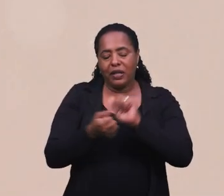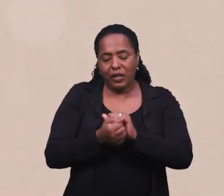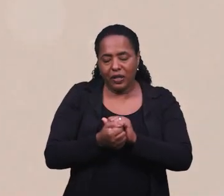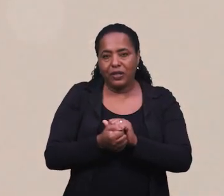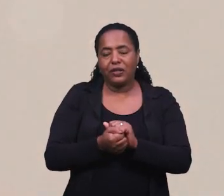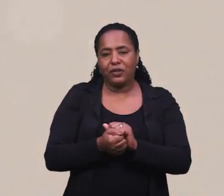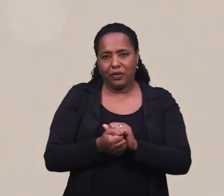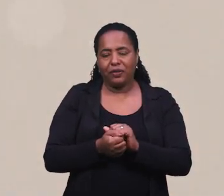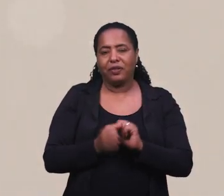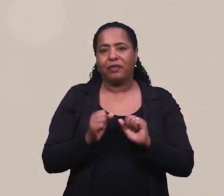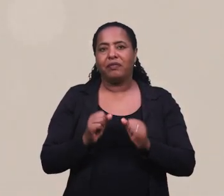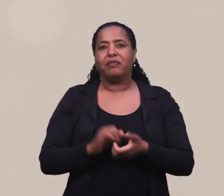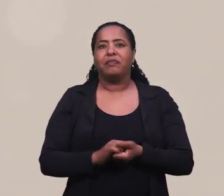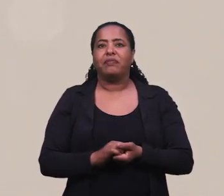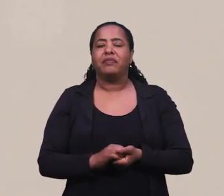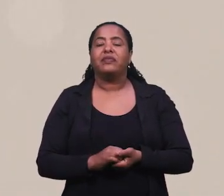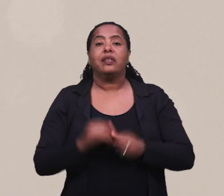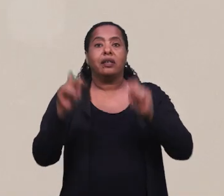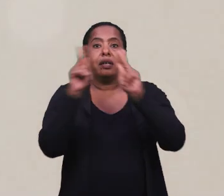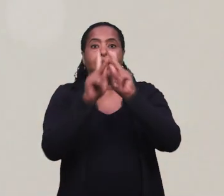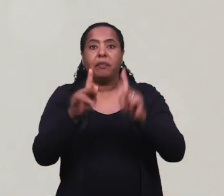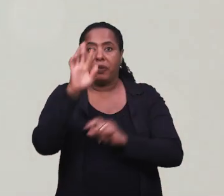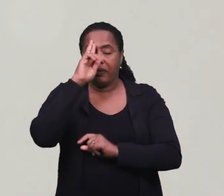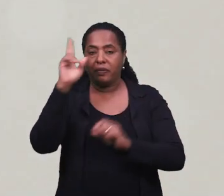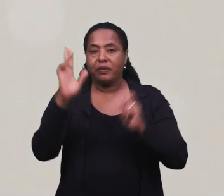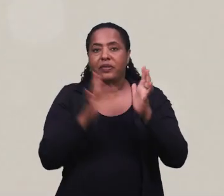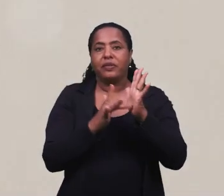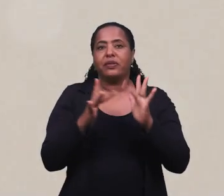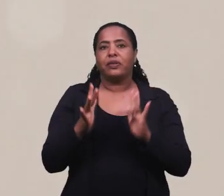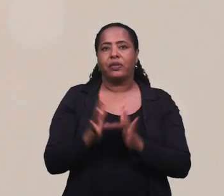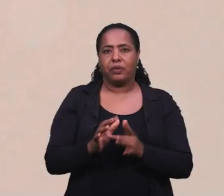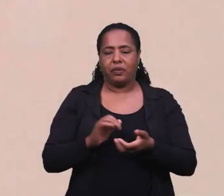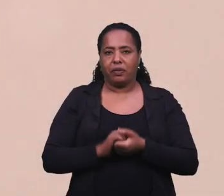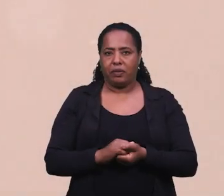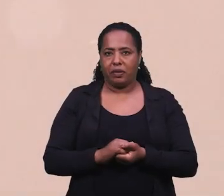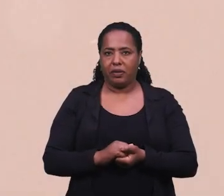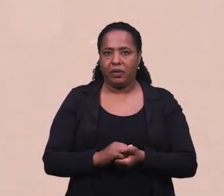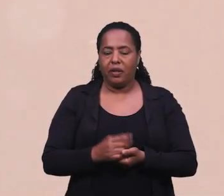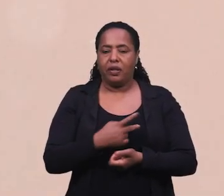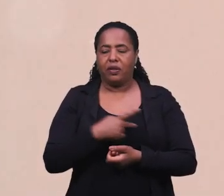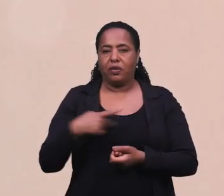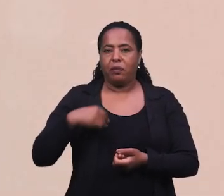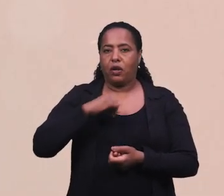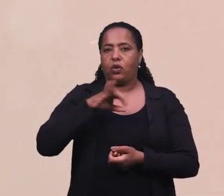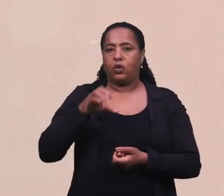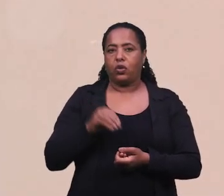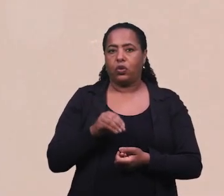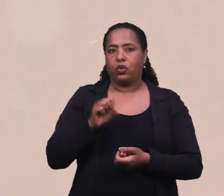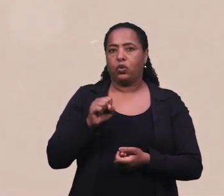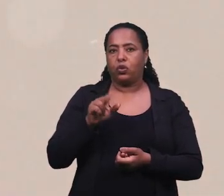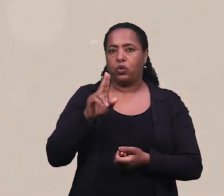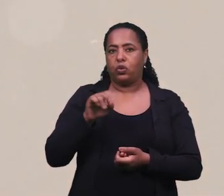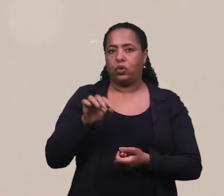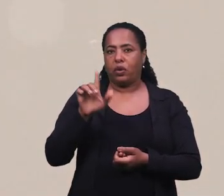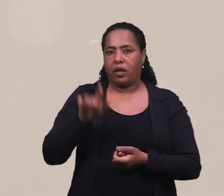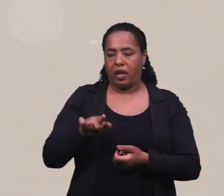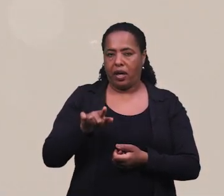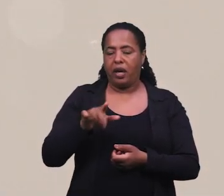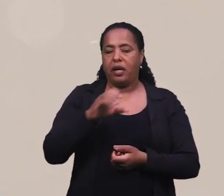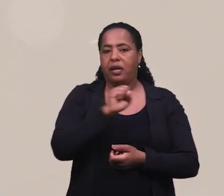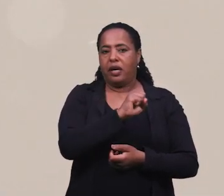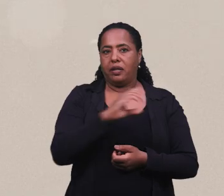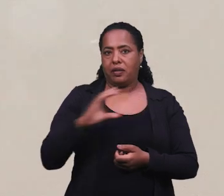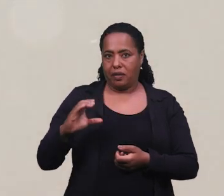as aulas, ou talvez ele não consiga assistir todas, ele consegue ficar sentado mais tempo, precisa levar uma almofada